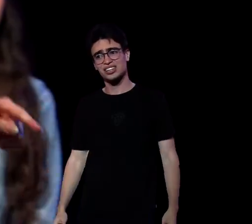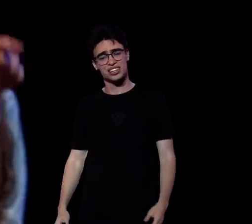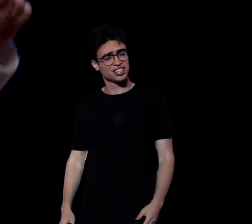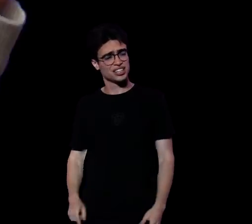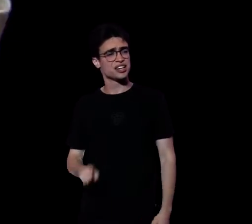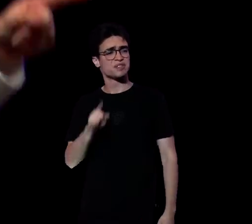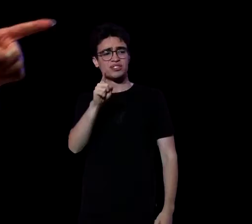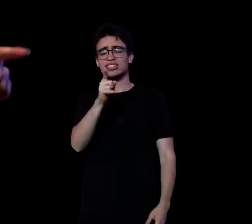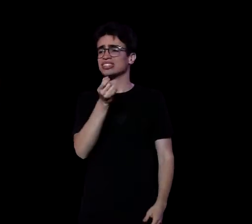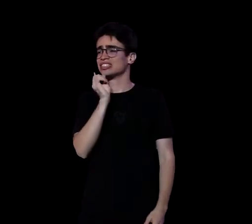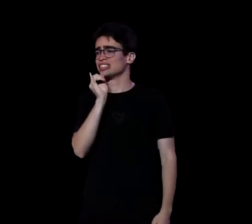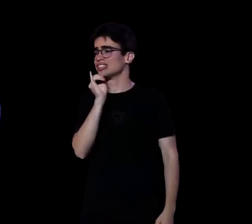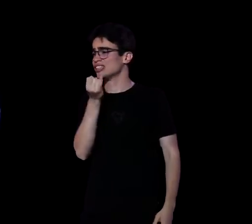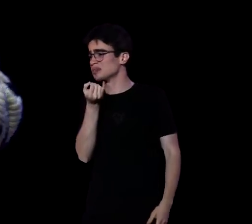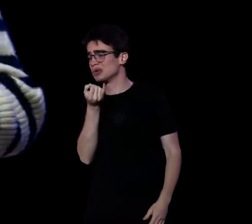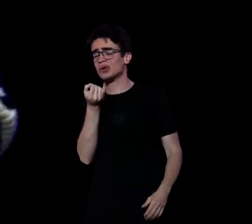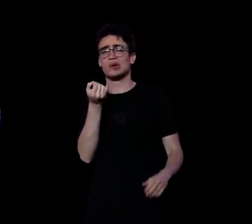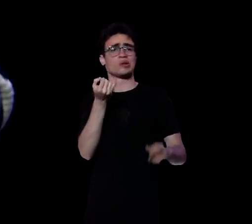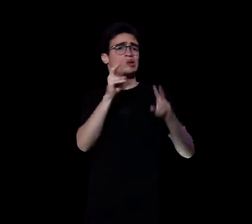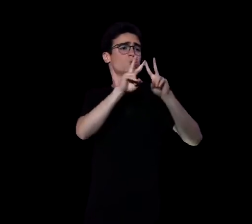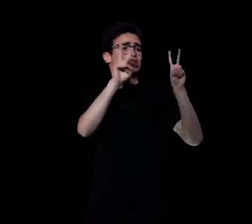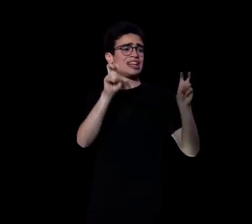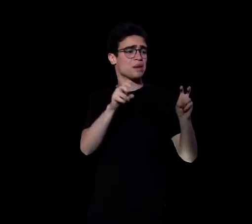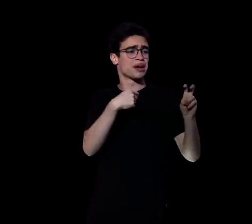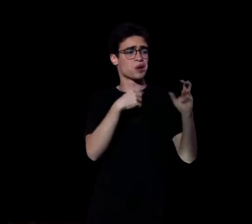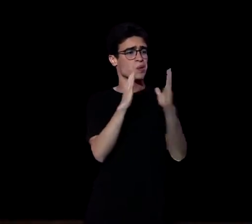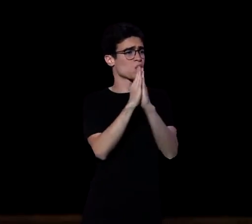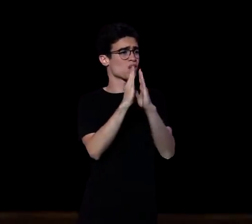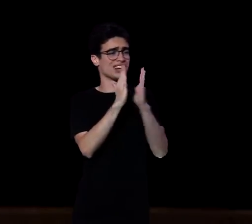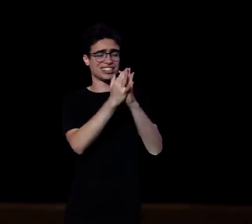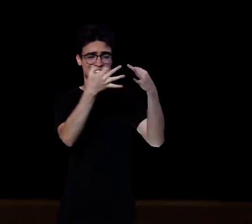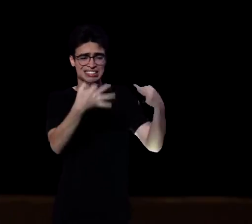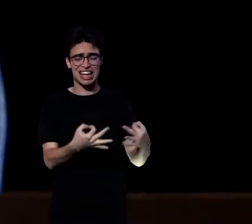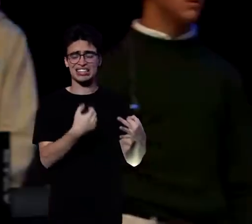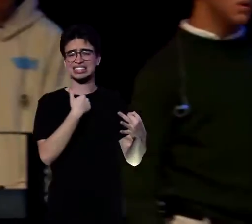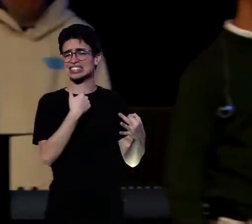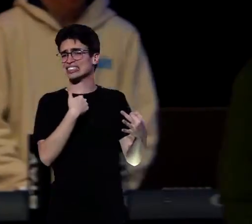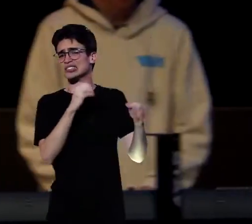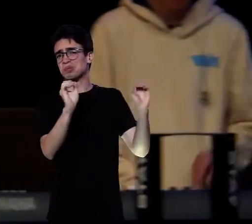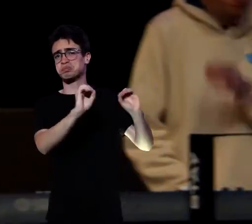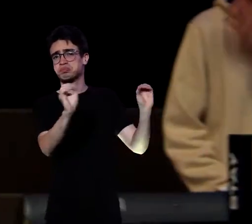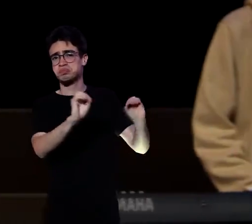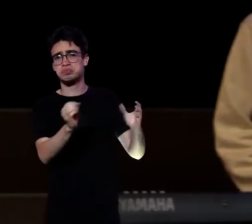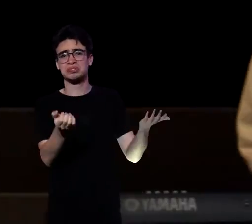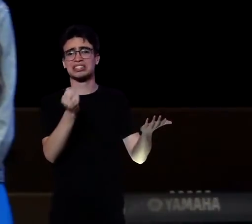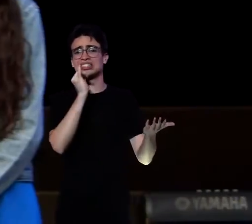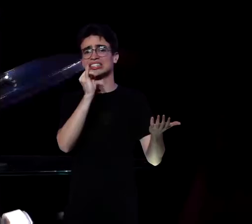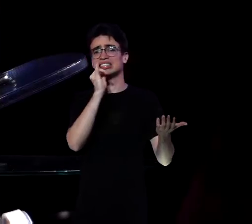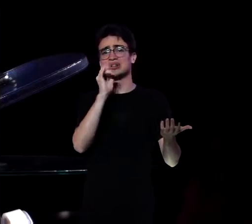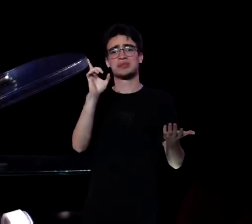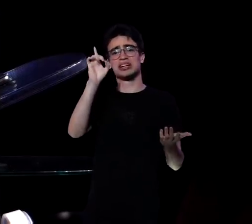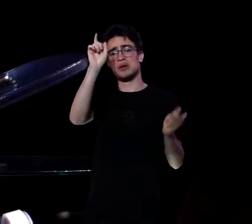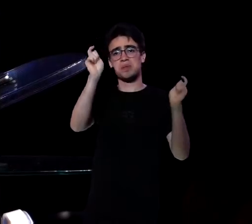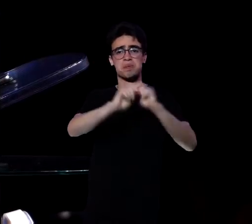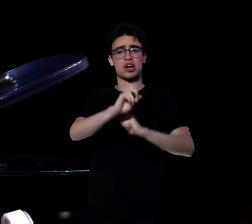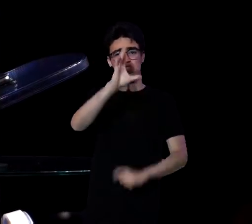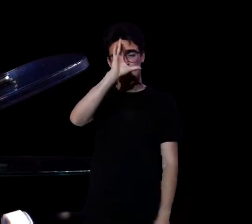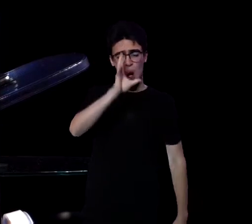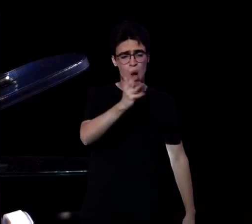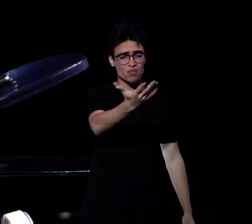Entrega o fato de você muitas vezes não conseguir orar direito ou não acreditar que Deus pode resolver as coisas através da